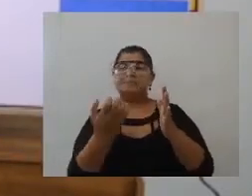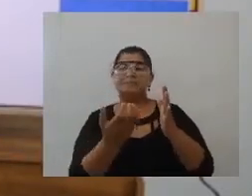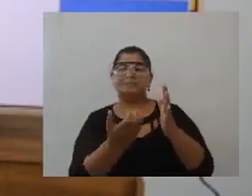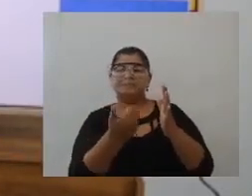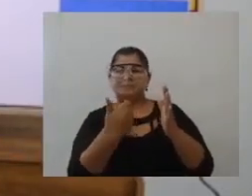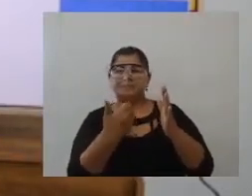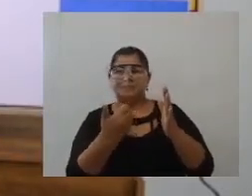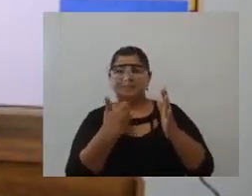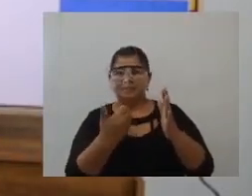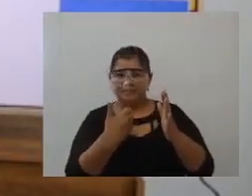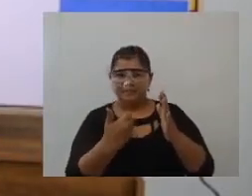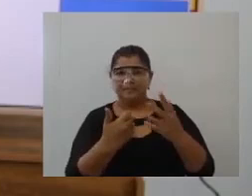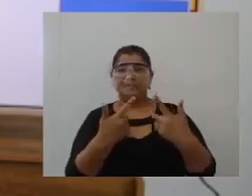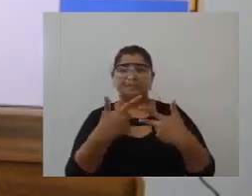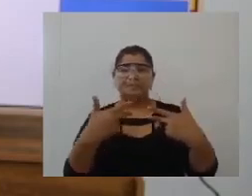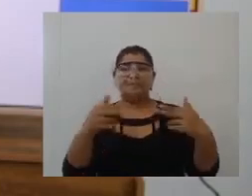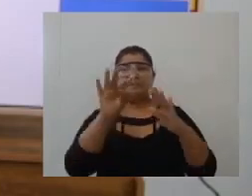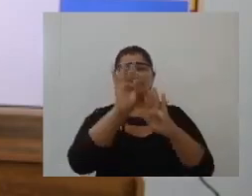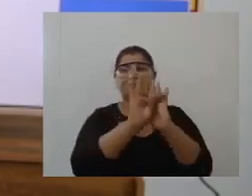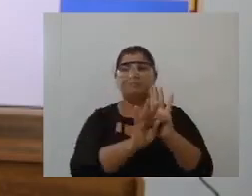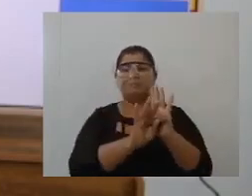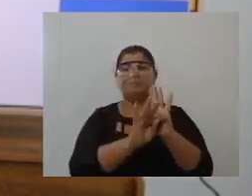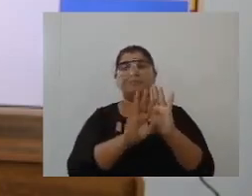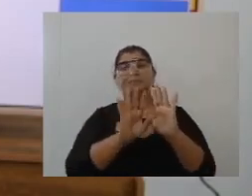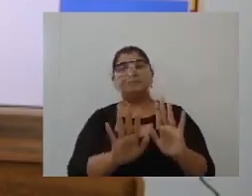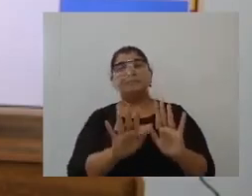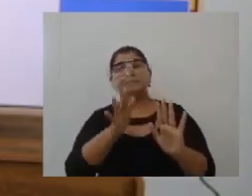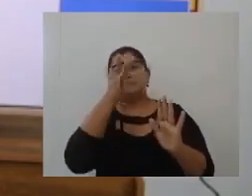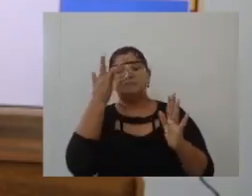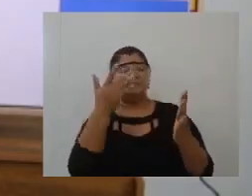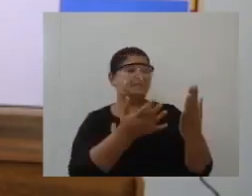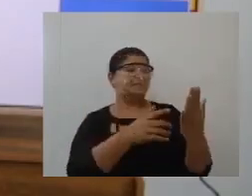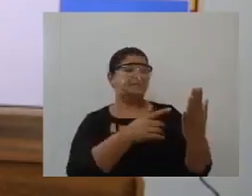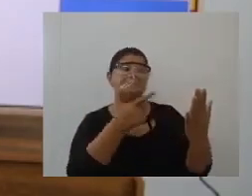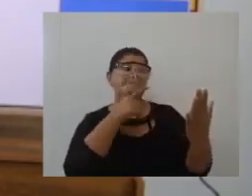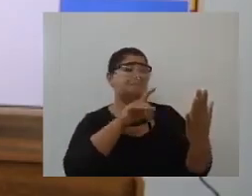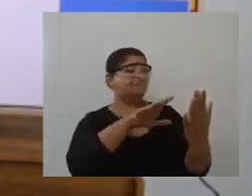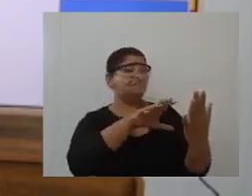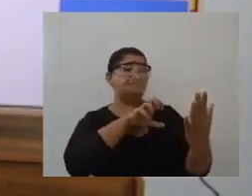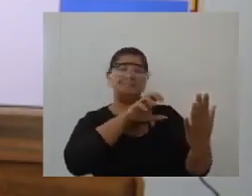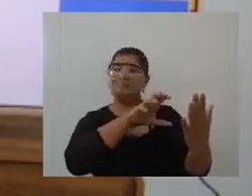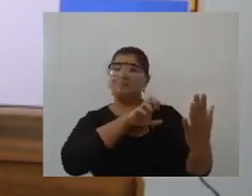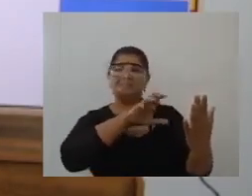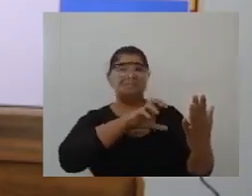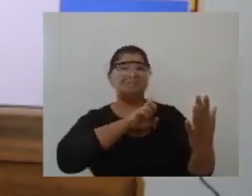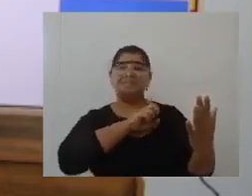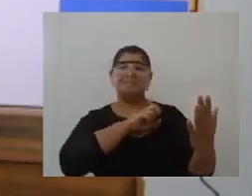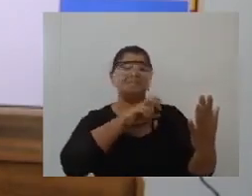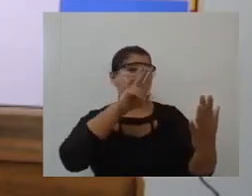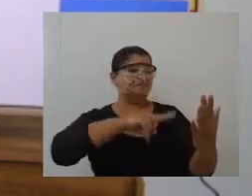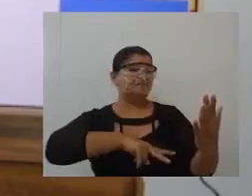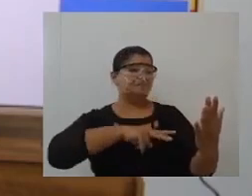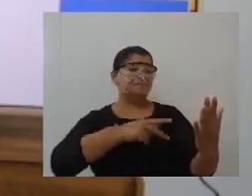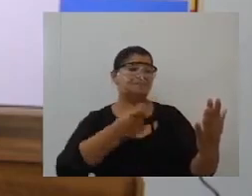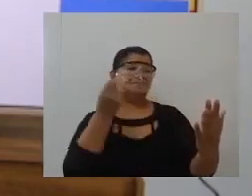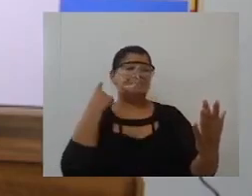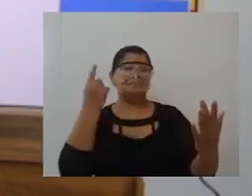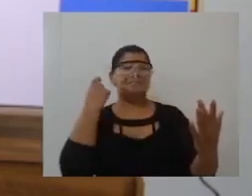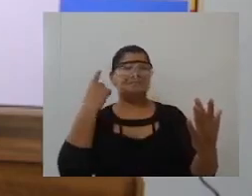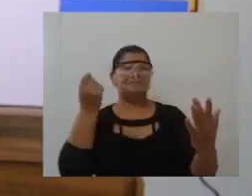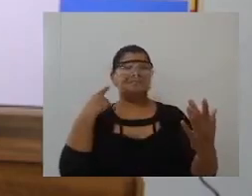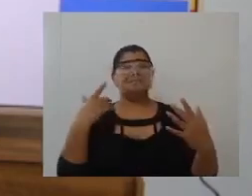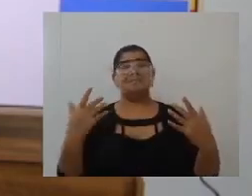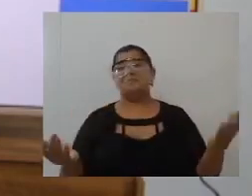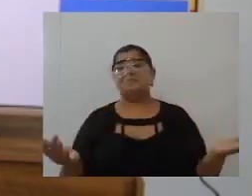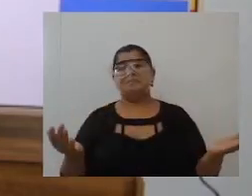texto. Infelizmente, nós temos pessoas que nem isso conseguem fazer. Lê o texto e essas pessoas dizem assim,